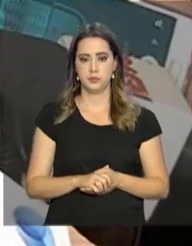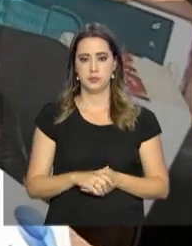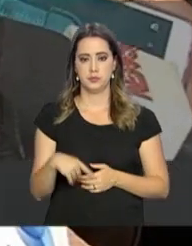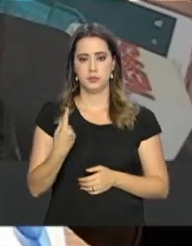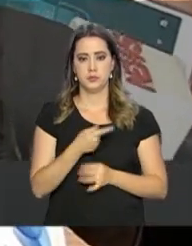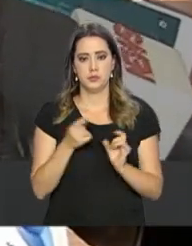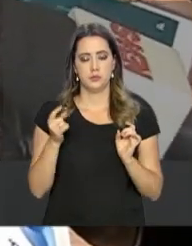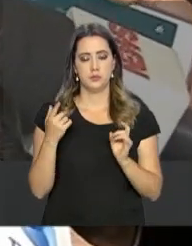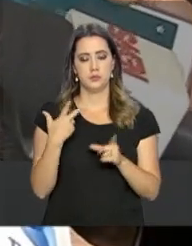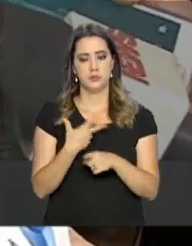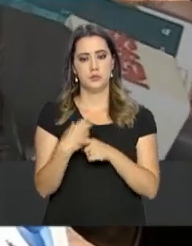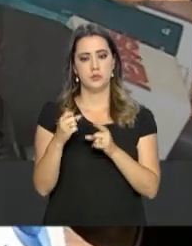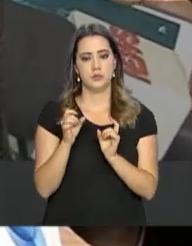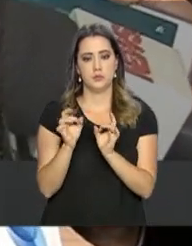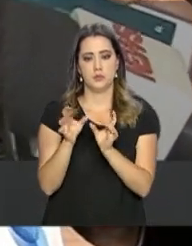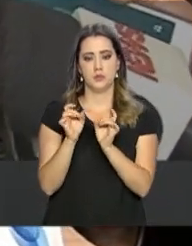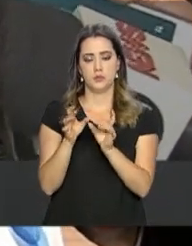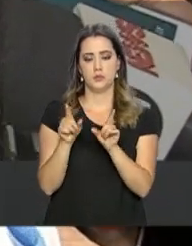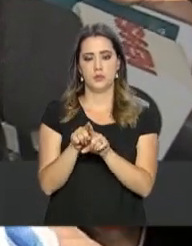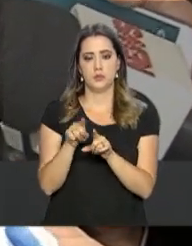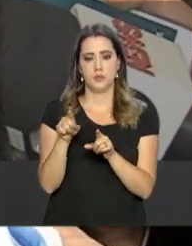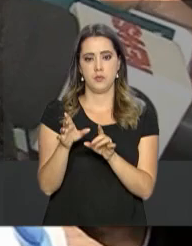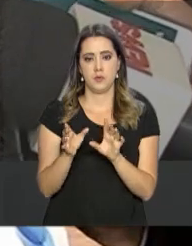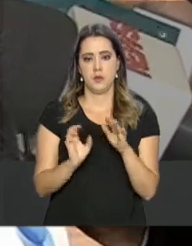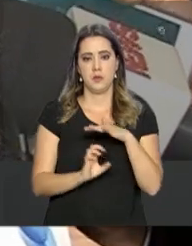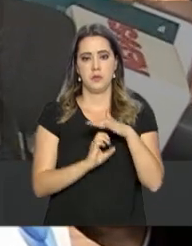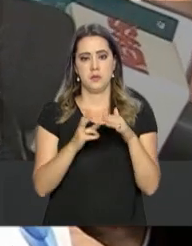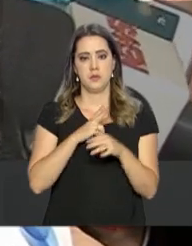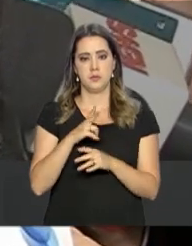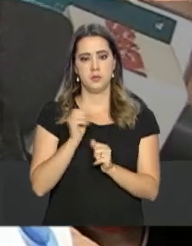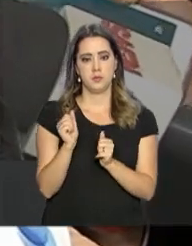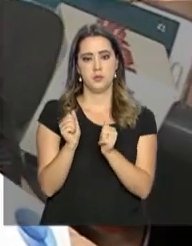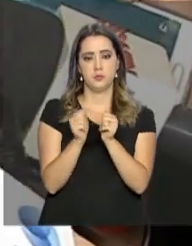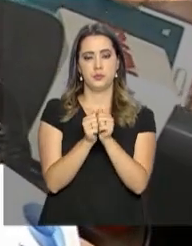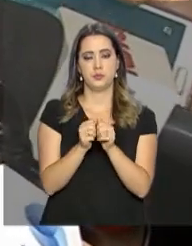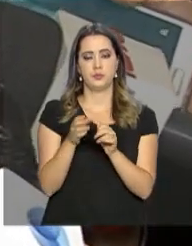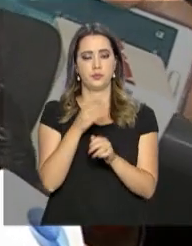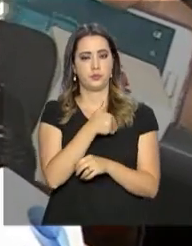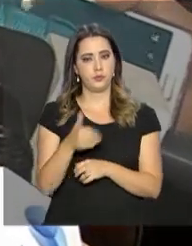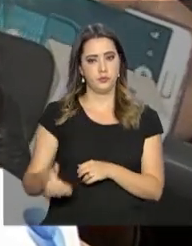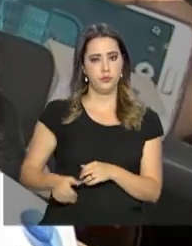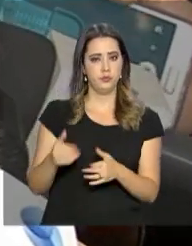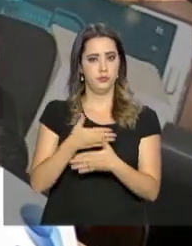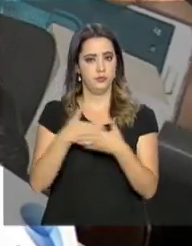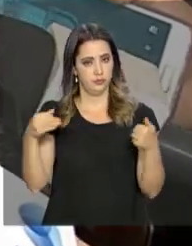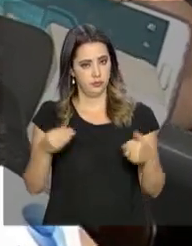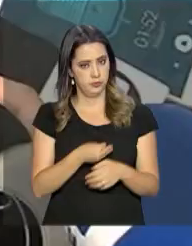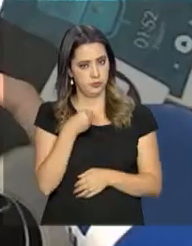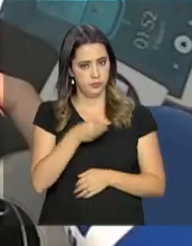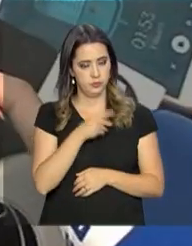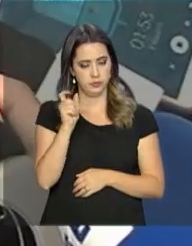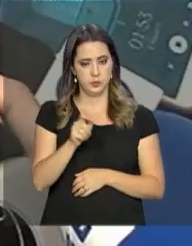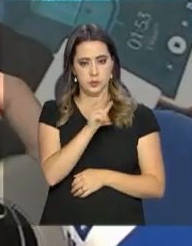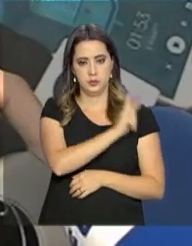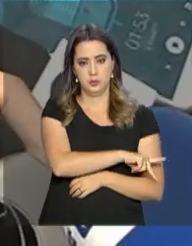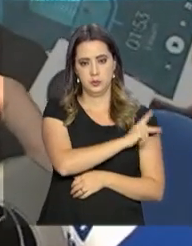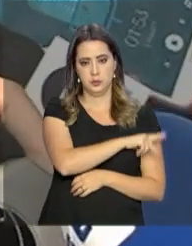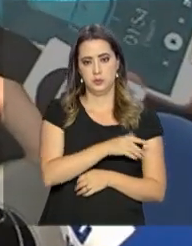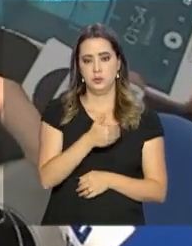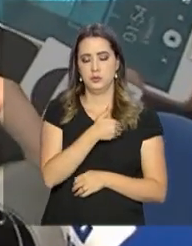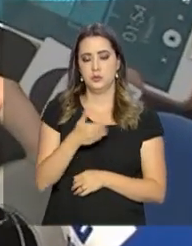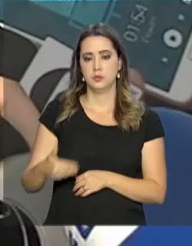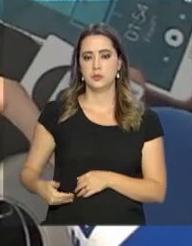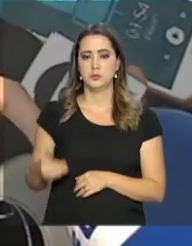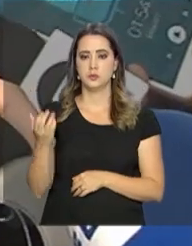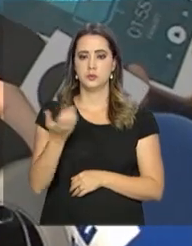a iniciativa privada está somando com o governo para melhorar a vida das pessoas, dos usuários ali do estado do Piauí. O governo pretendia